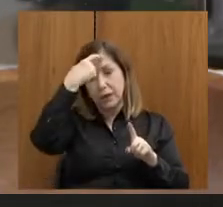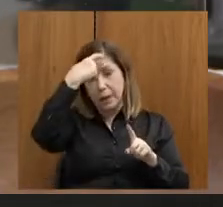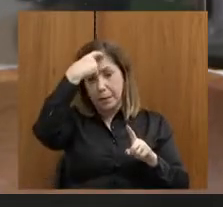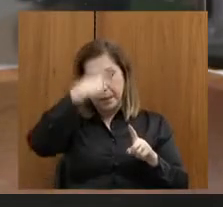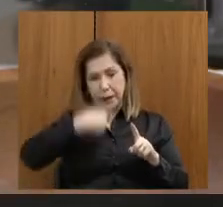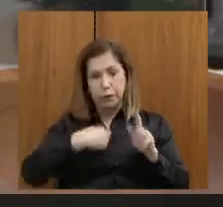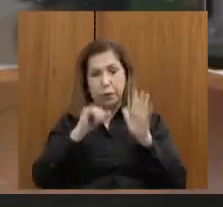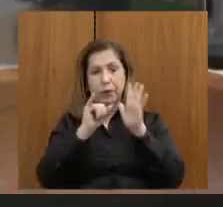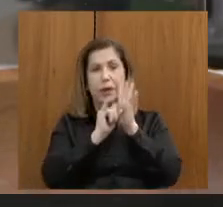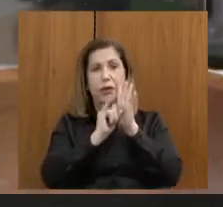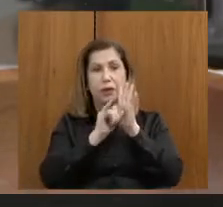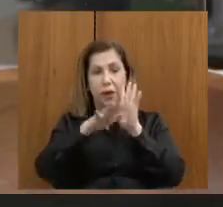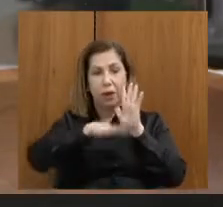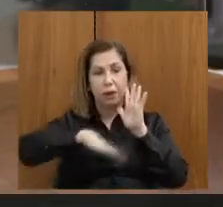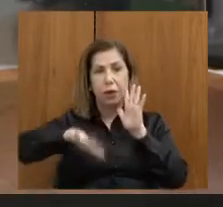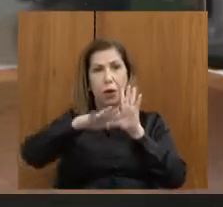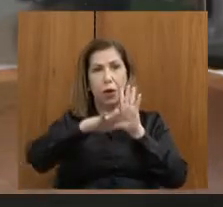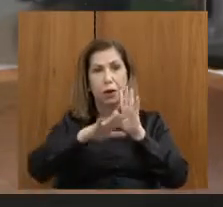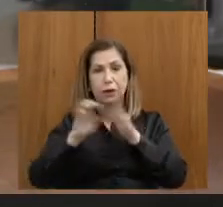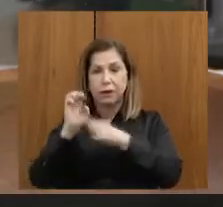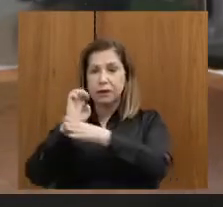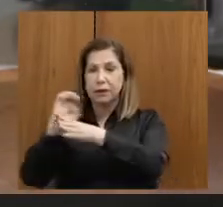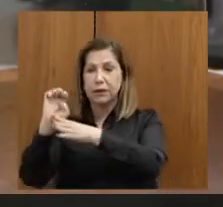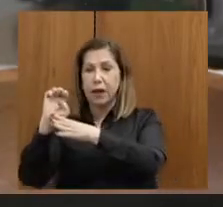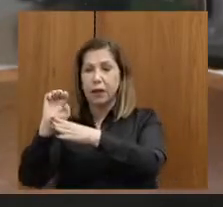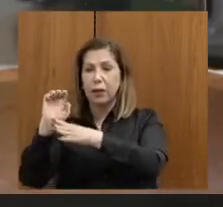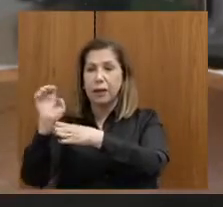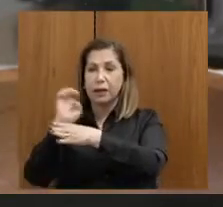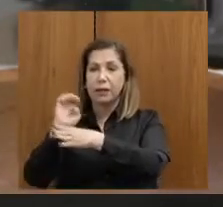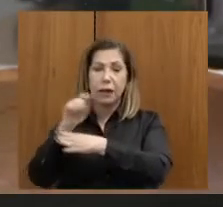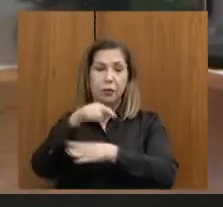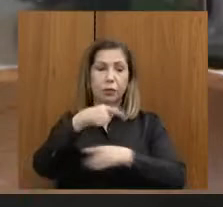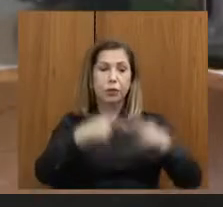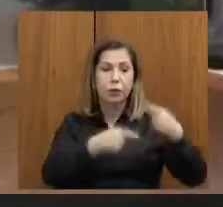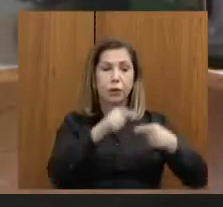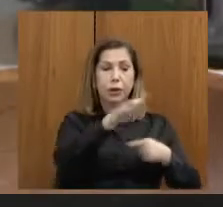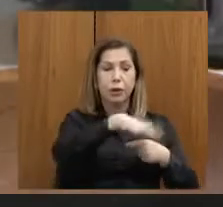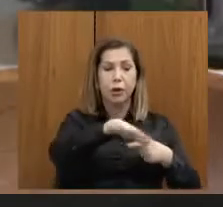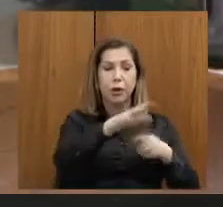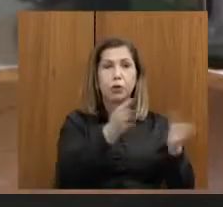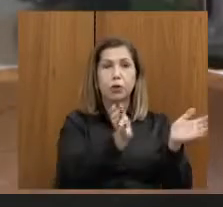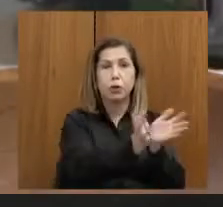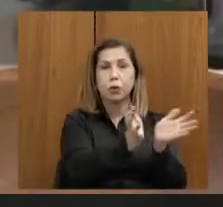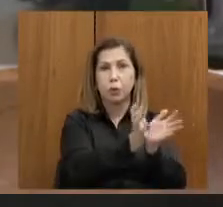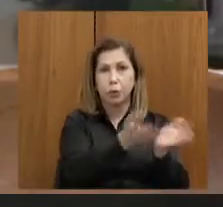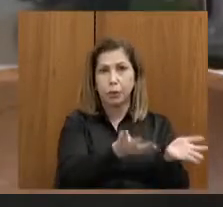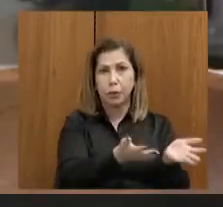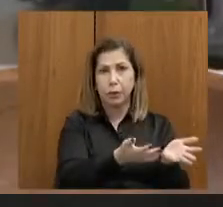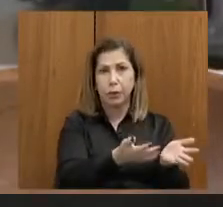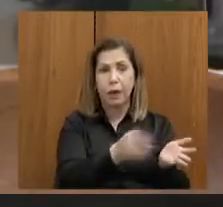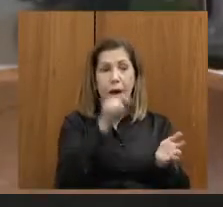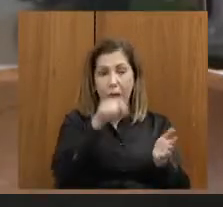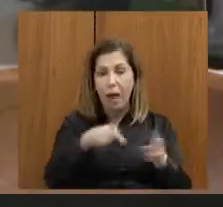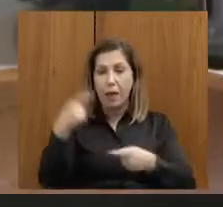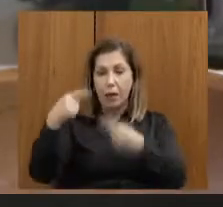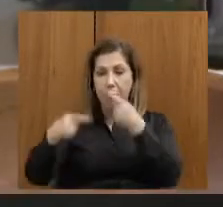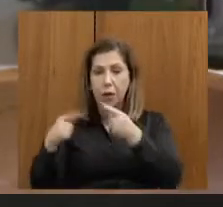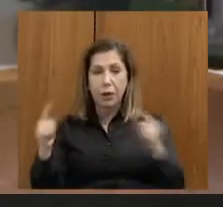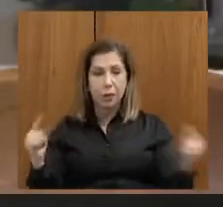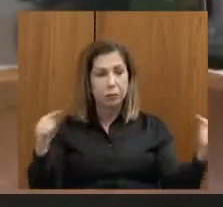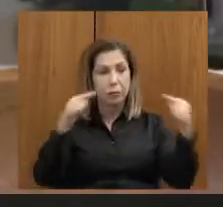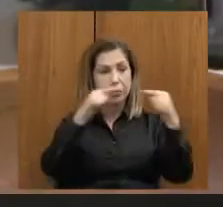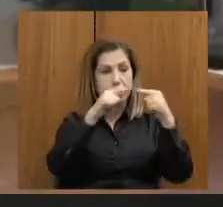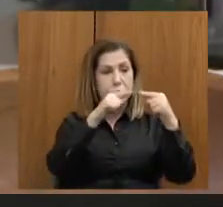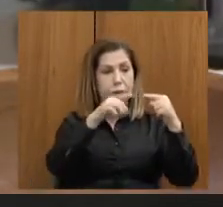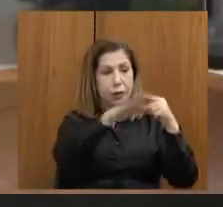somos diante do estado e como que o estado pensa políticas para nós esse essas políticas elas estão de encontro com o nosso